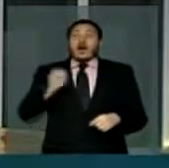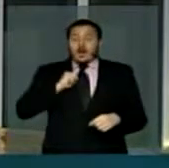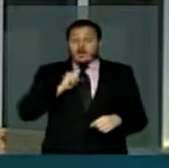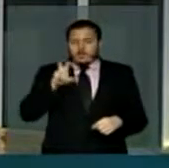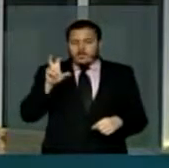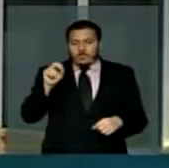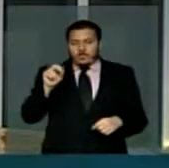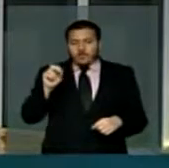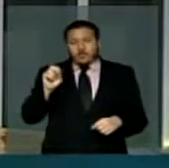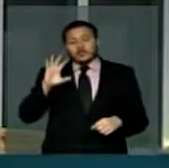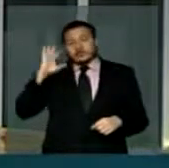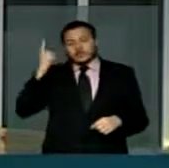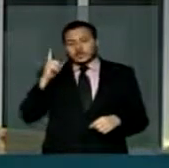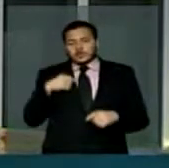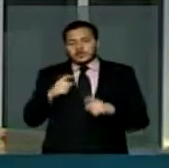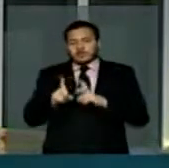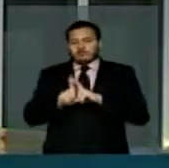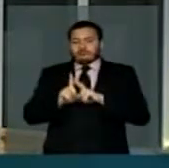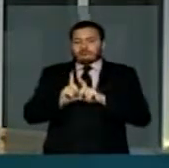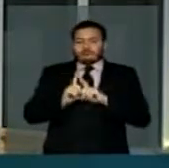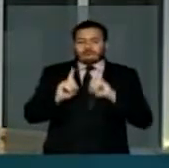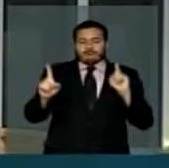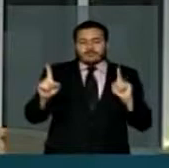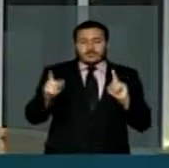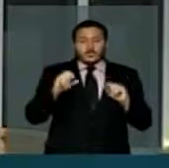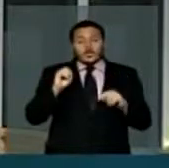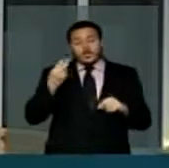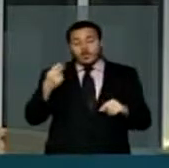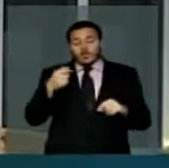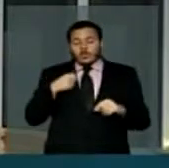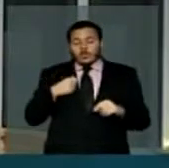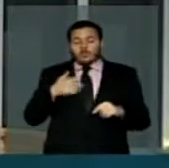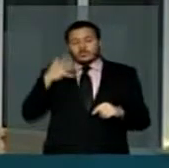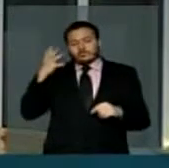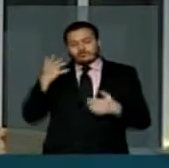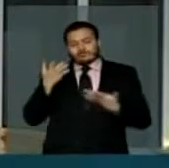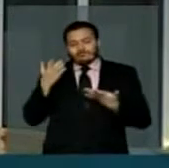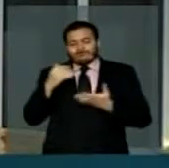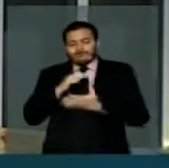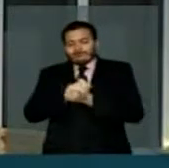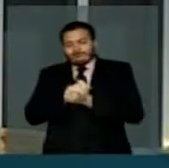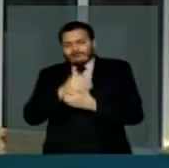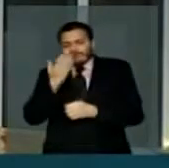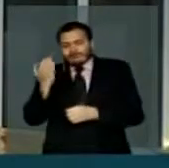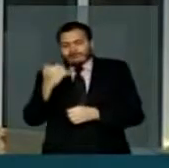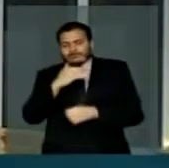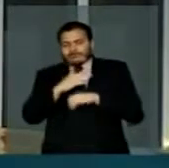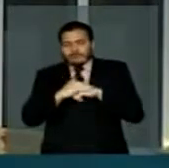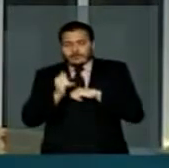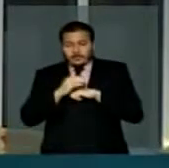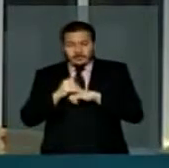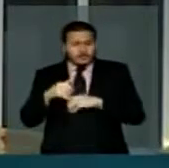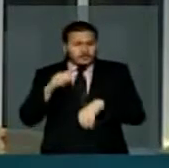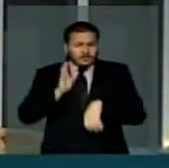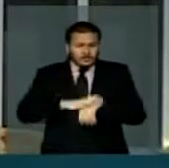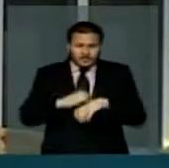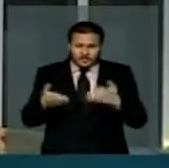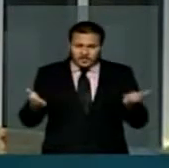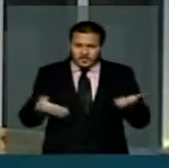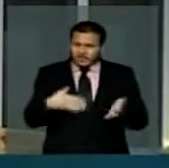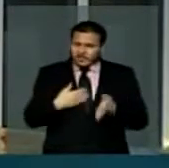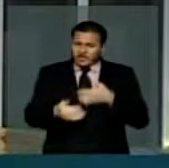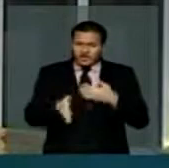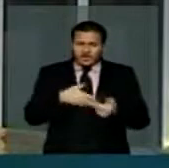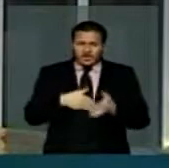que ficar sem a sua presença, seja simplesmente mandando uma palavra de carinho. Neste momento, qualquer atitude,